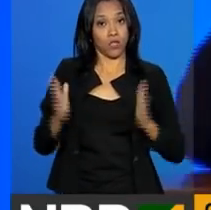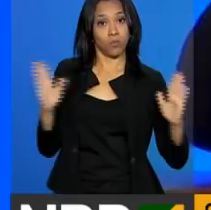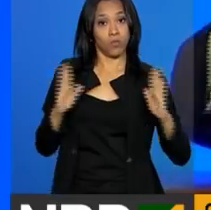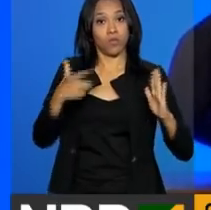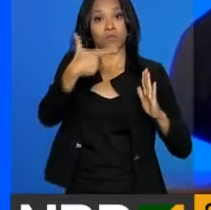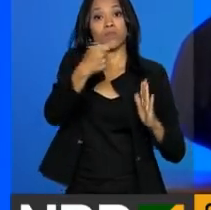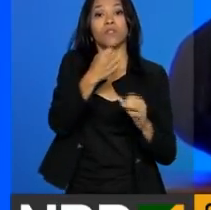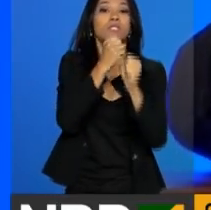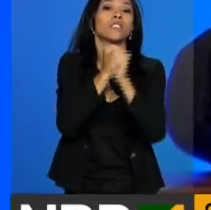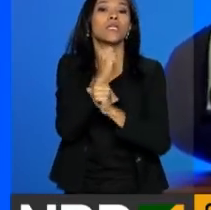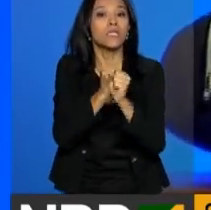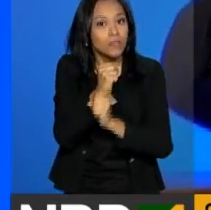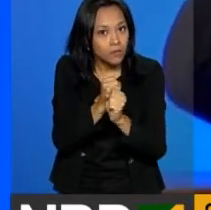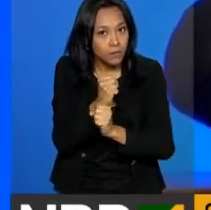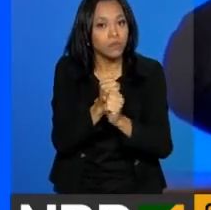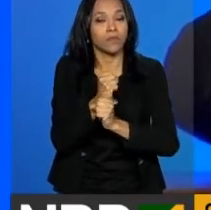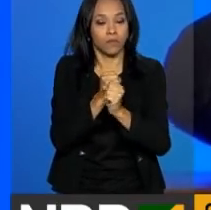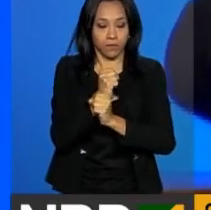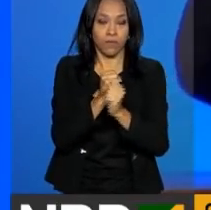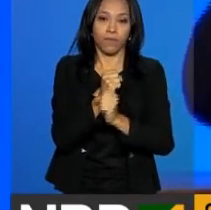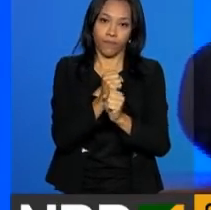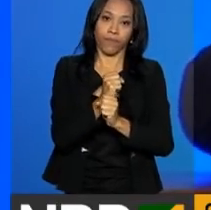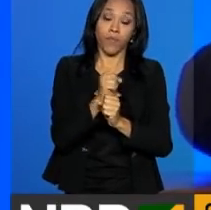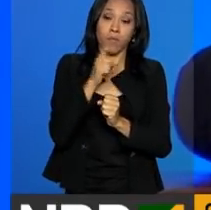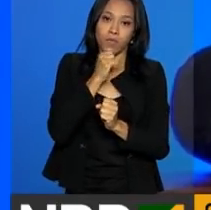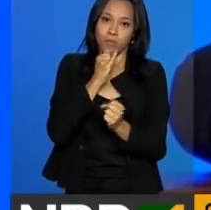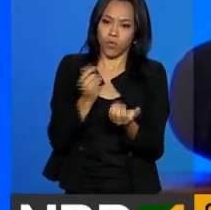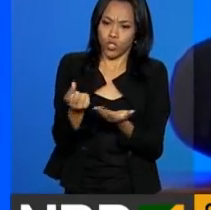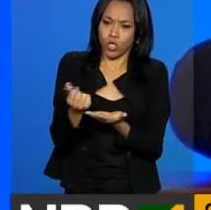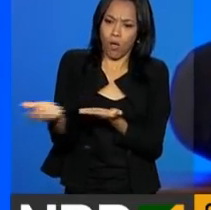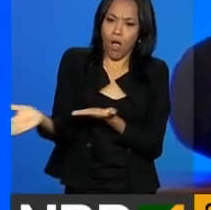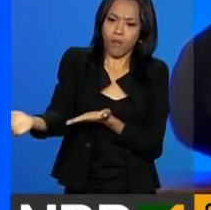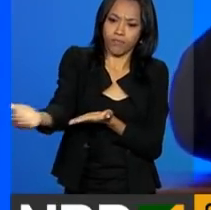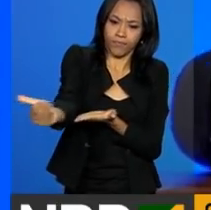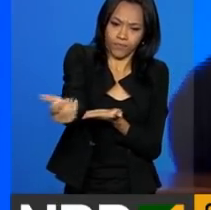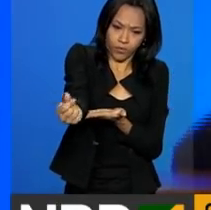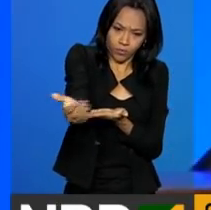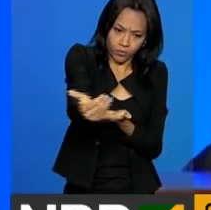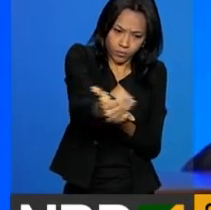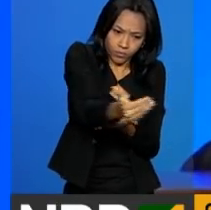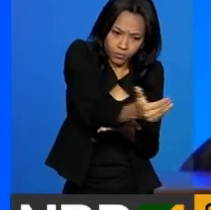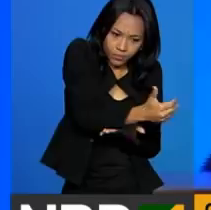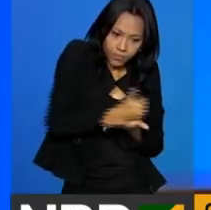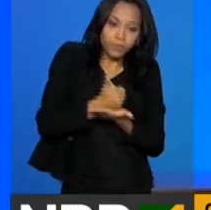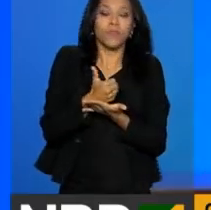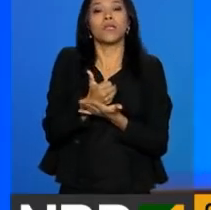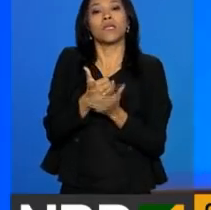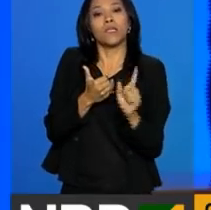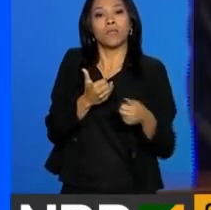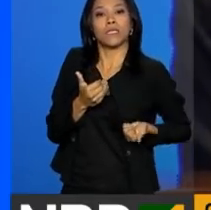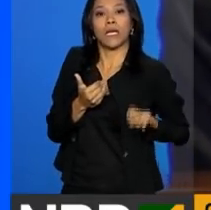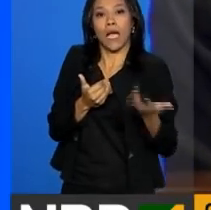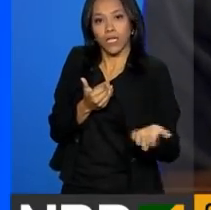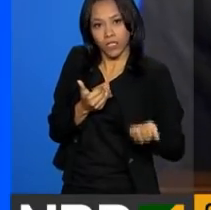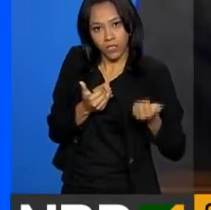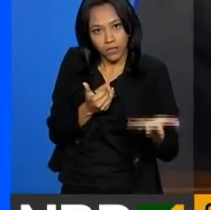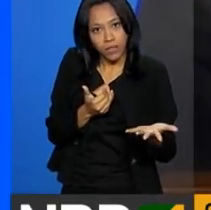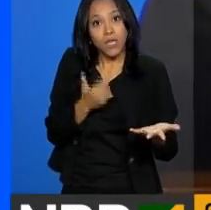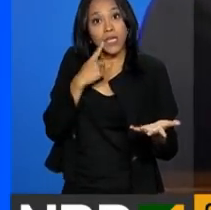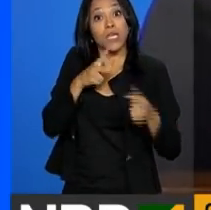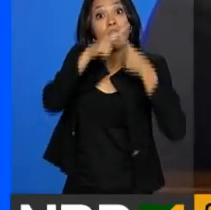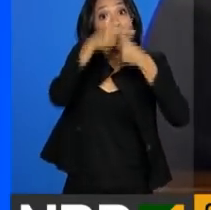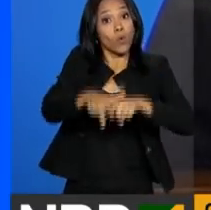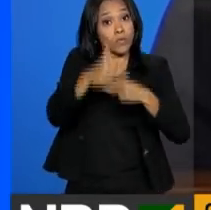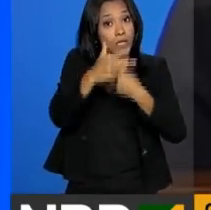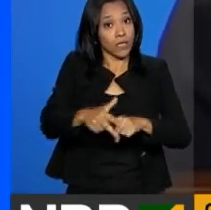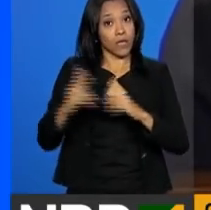empatar digamos assim aquilo que você arrecada com aquilo que você gasta e revisar eu bater a 10